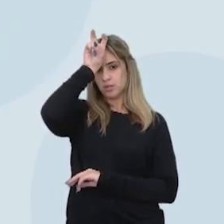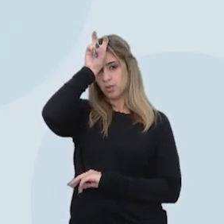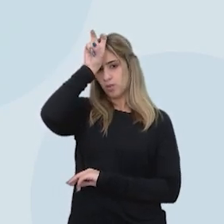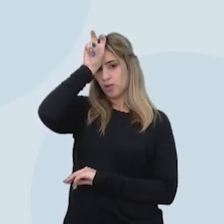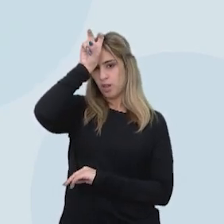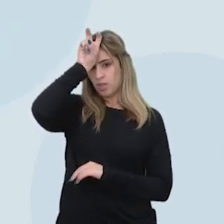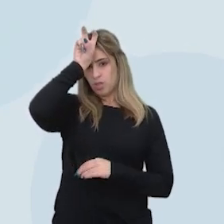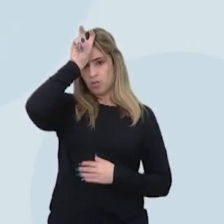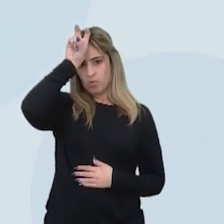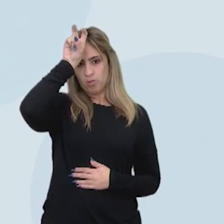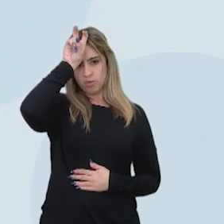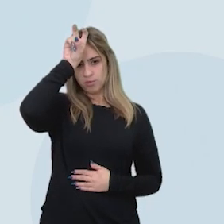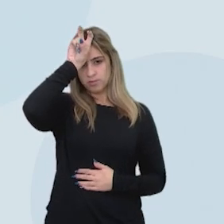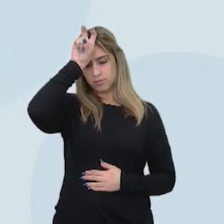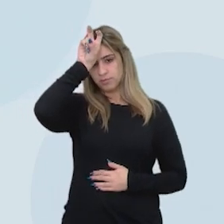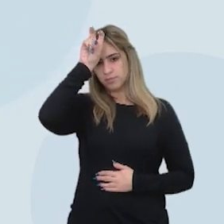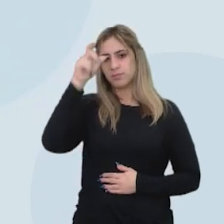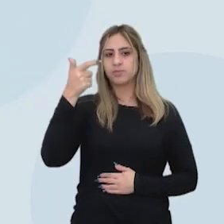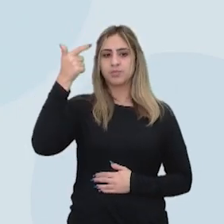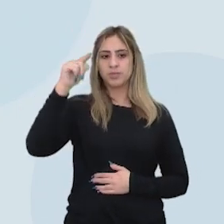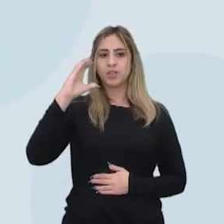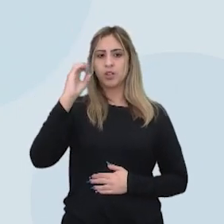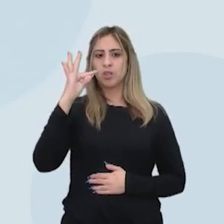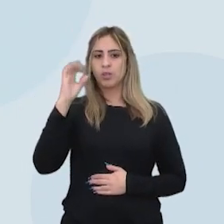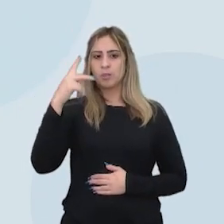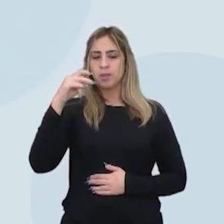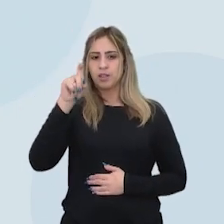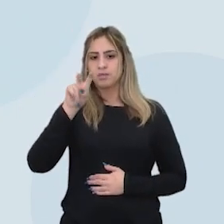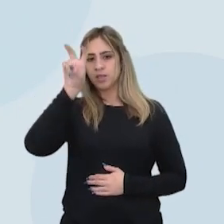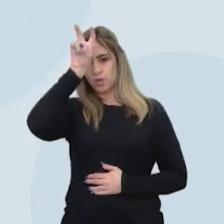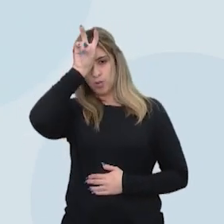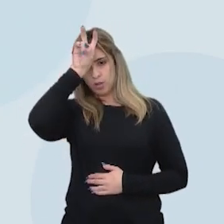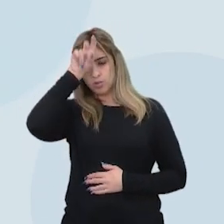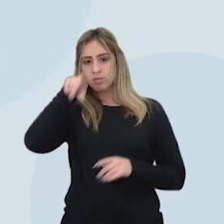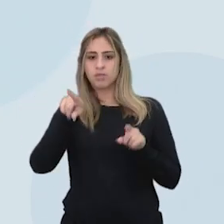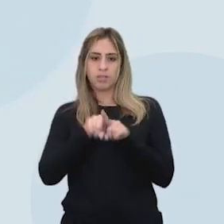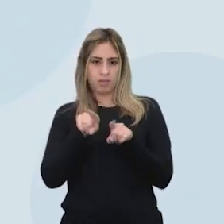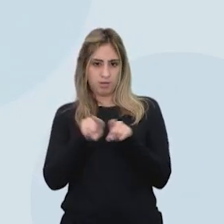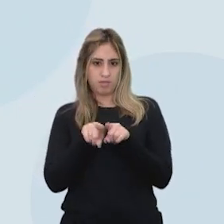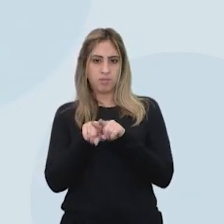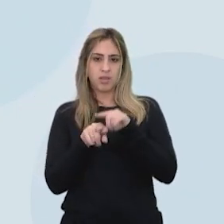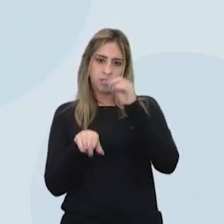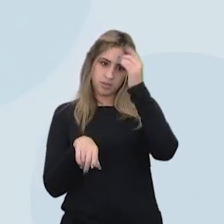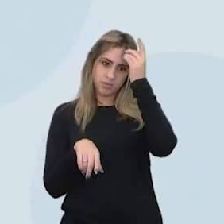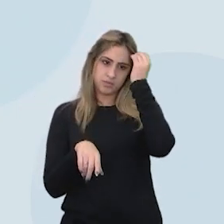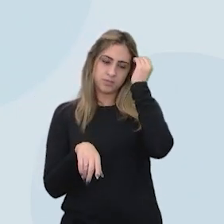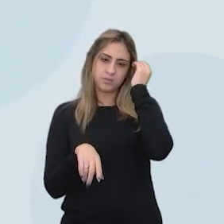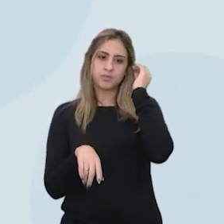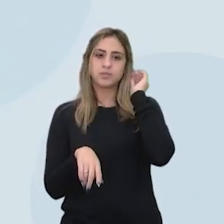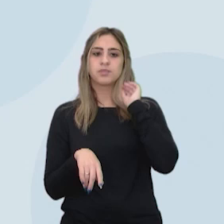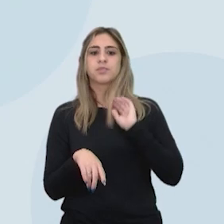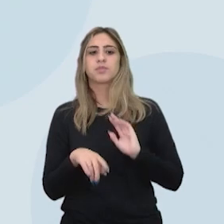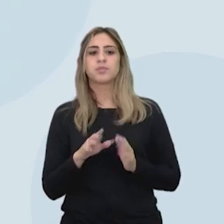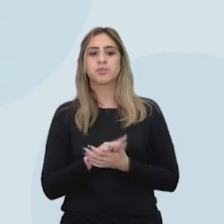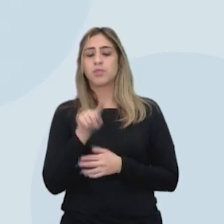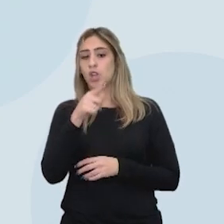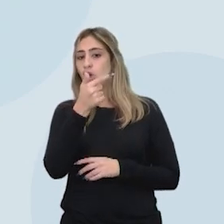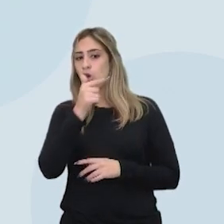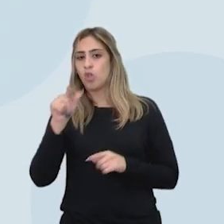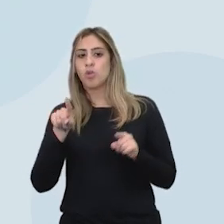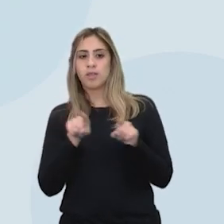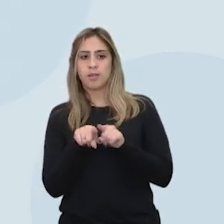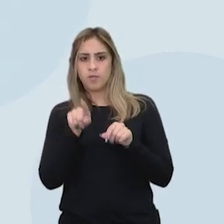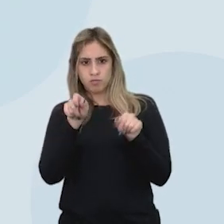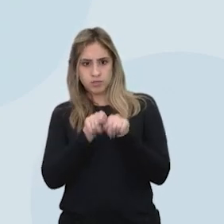Iliniza, no Equador. No Equador, Cotopaxi, também muito famoso no Equador. É um vulcão. Esse outro que